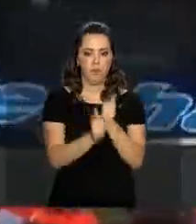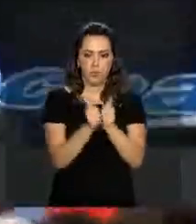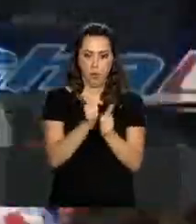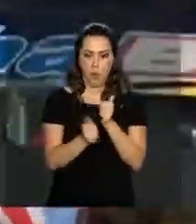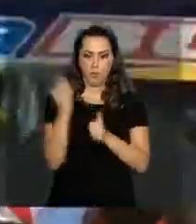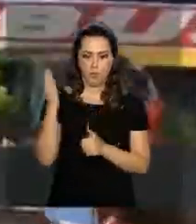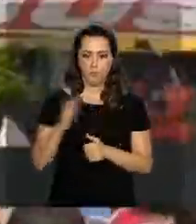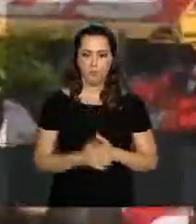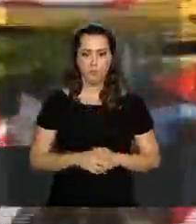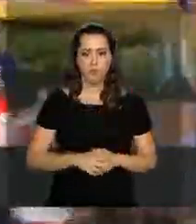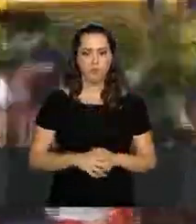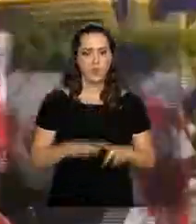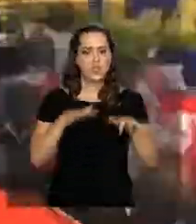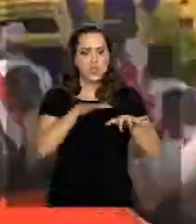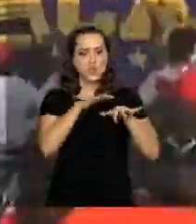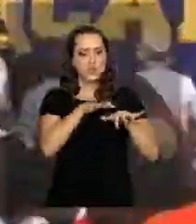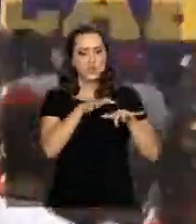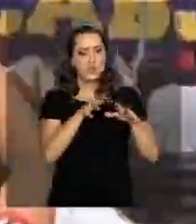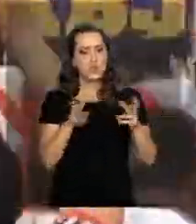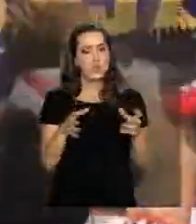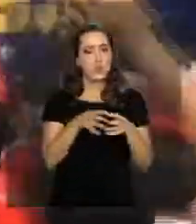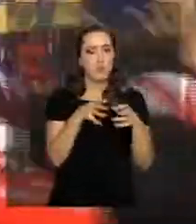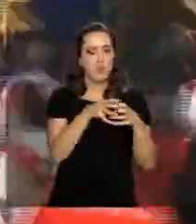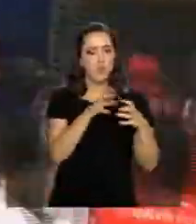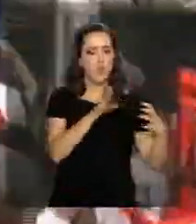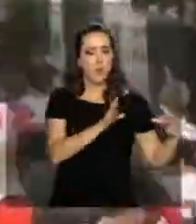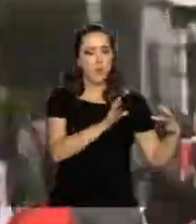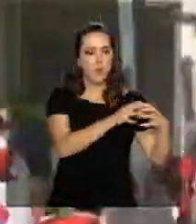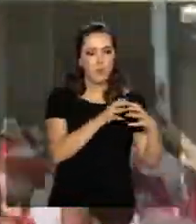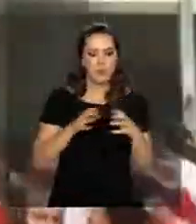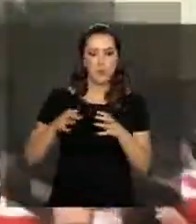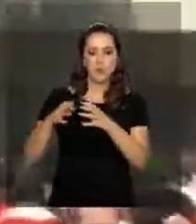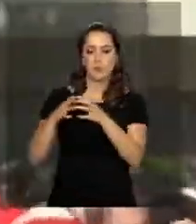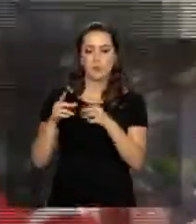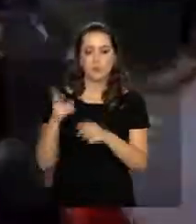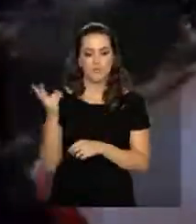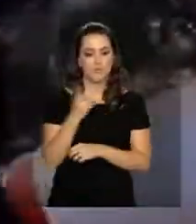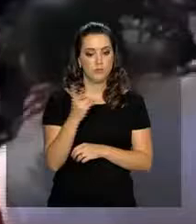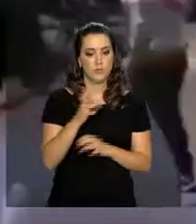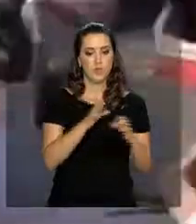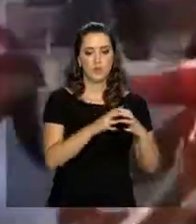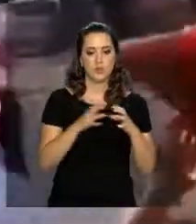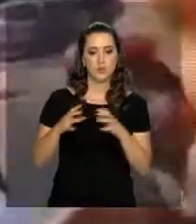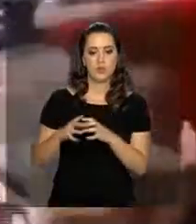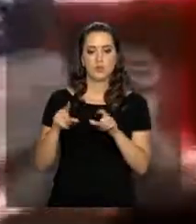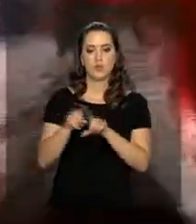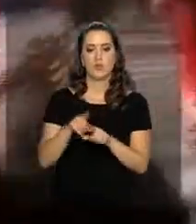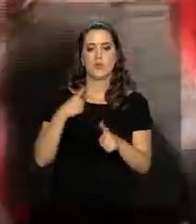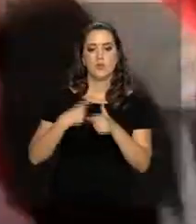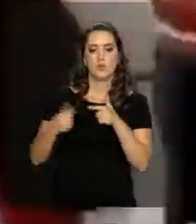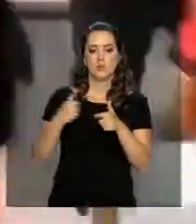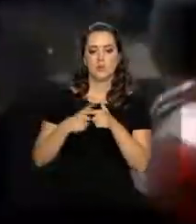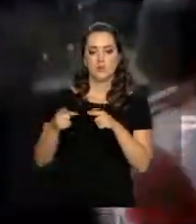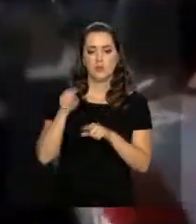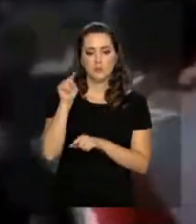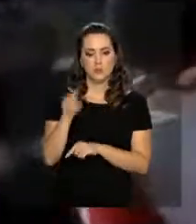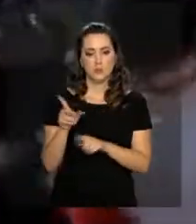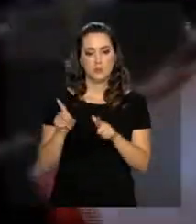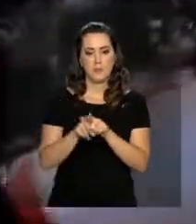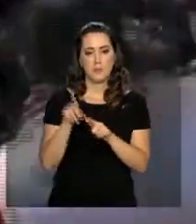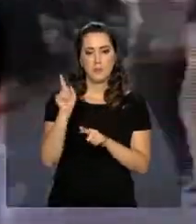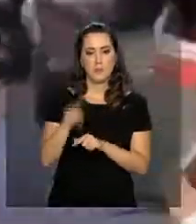com o conflito entre os torcedores o jogo entre boca juniors e river plate na final da copa libertadores